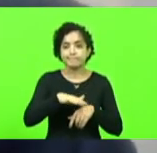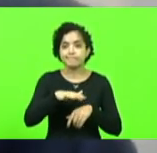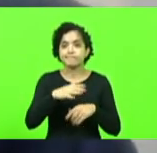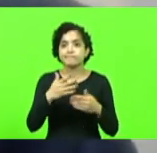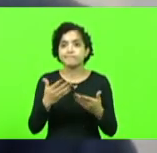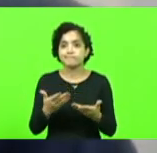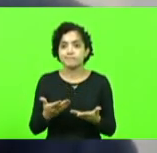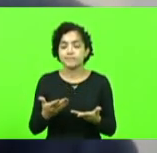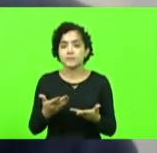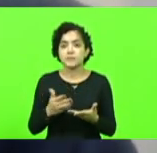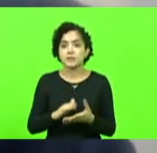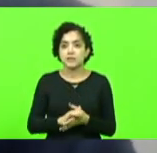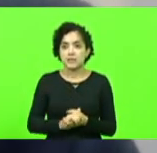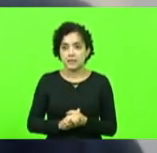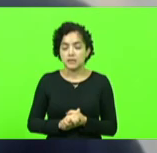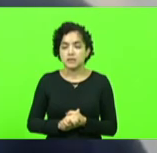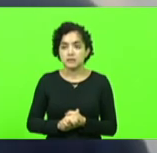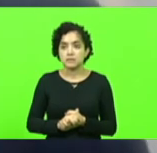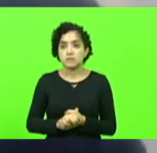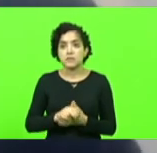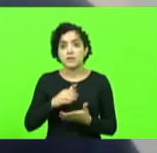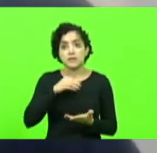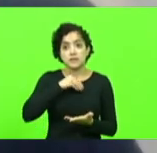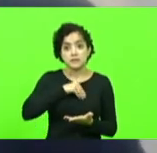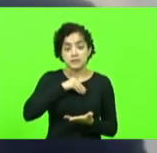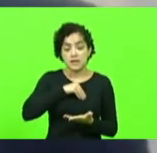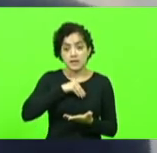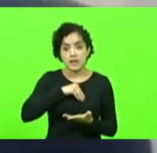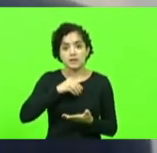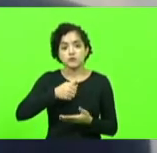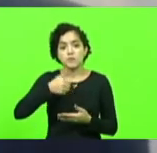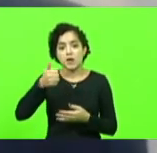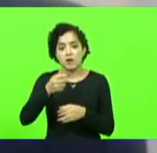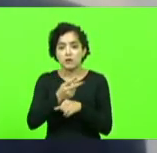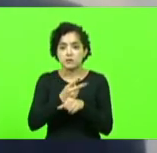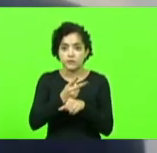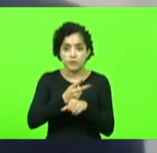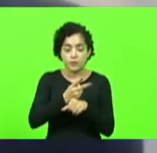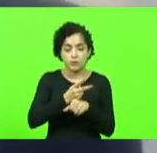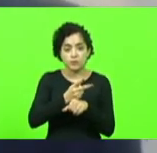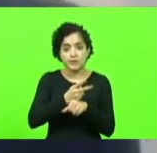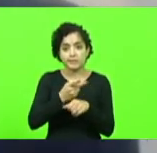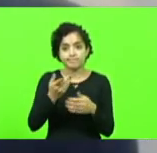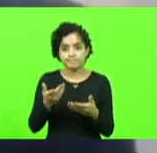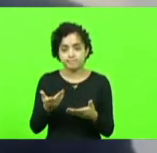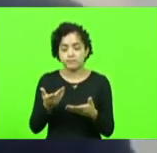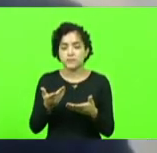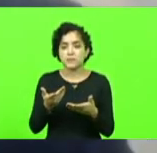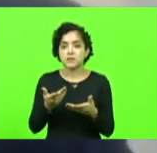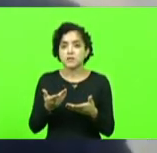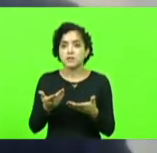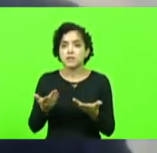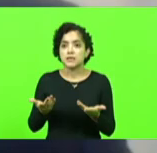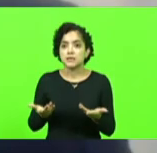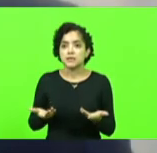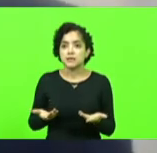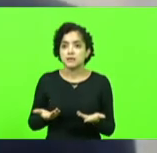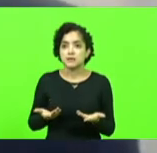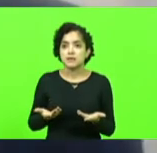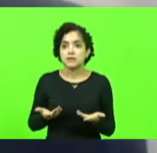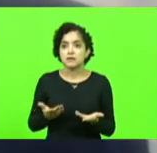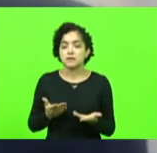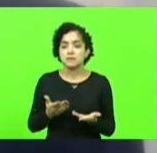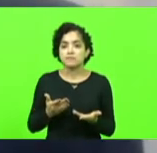atraídos por salários melhores e acabam, vamos dizer assim, se